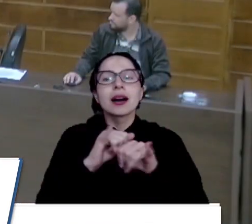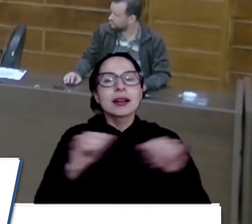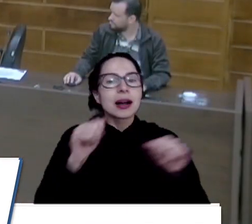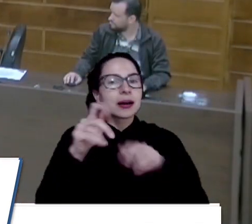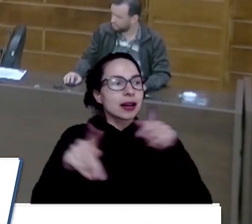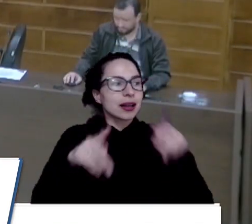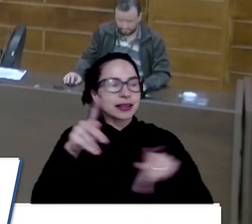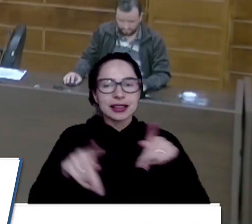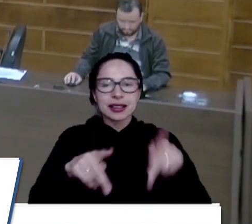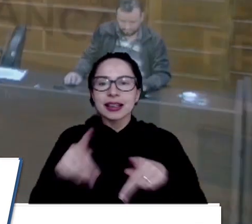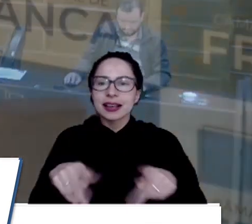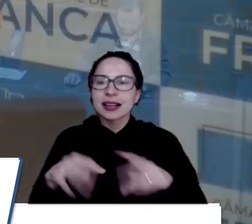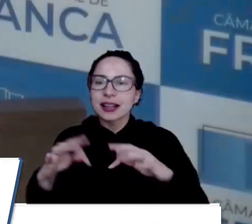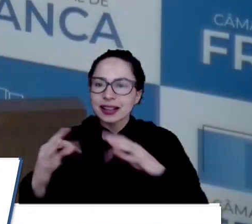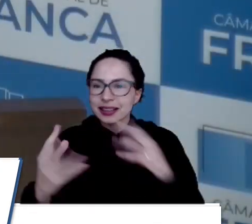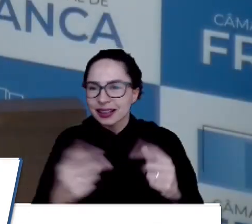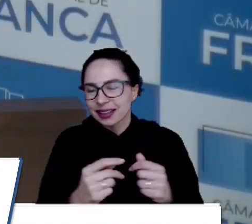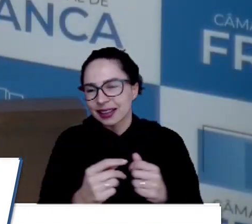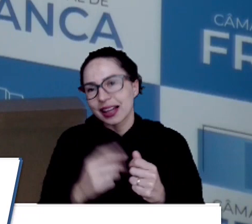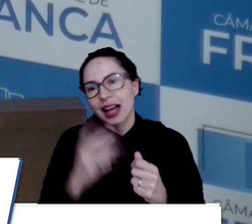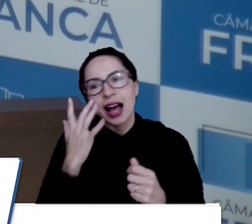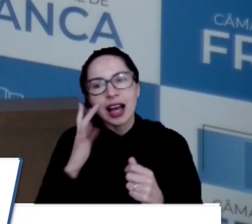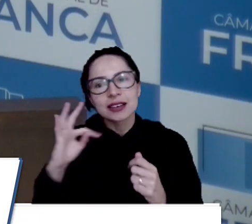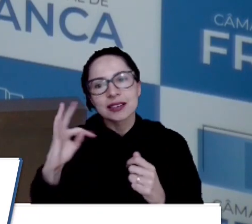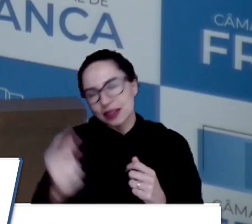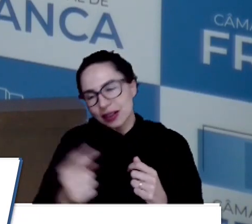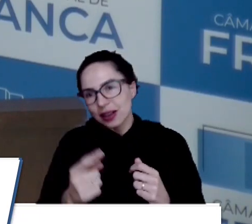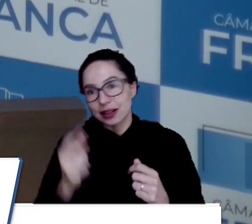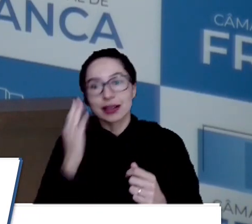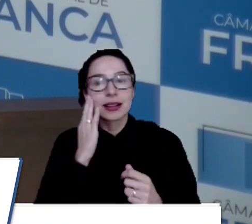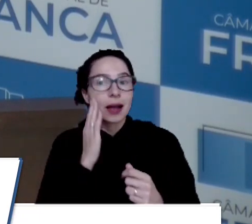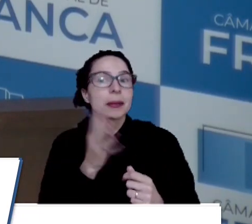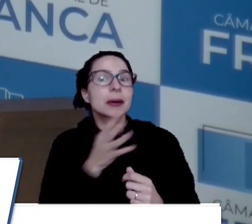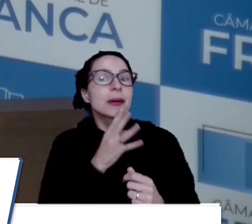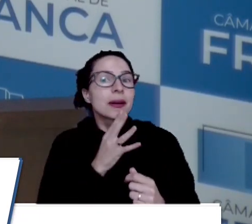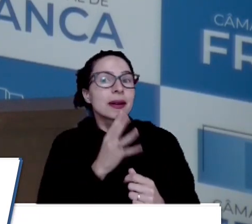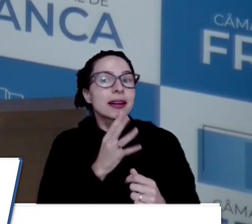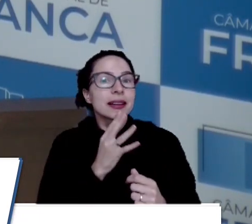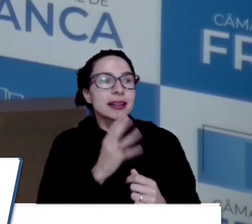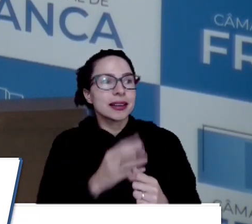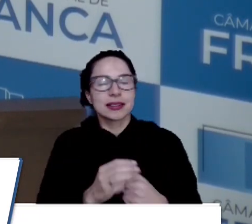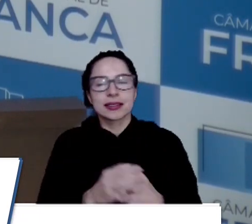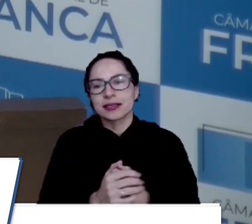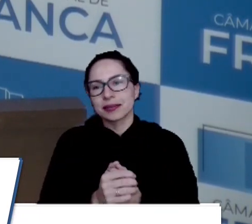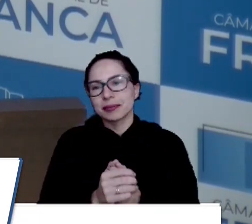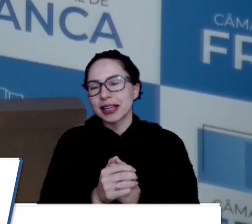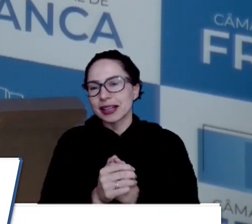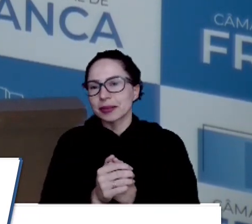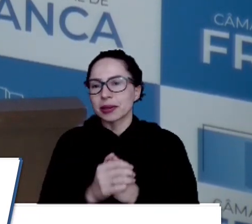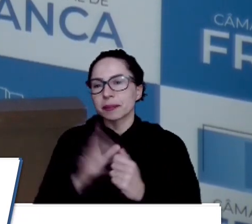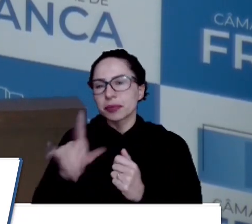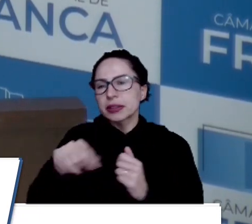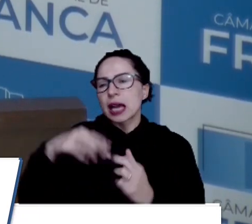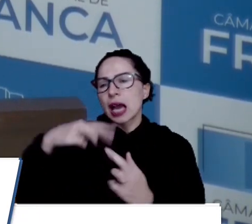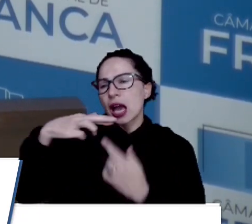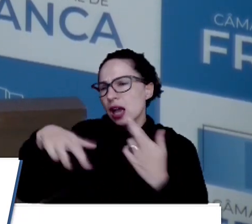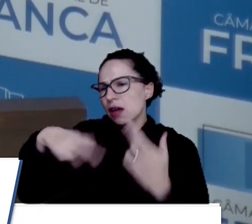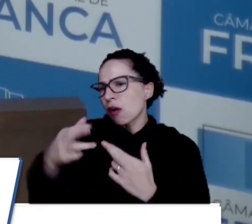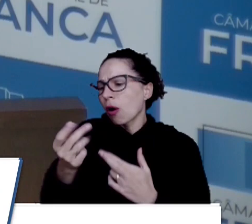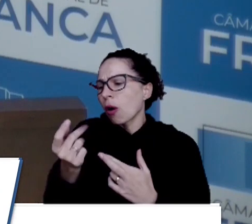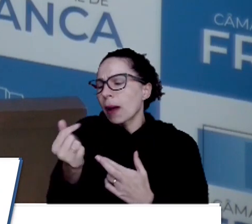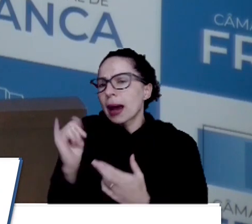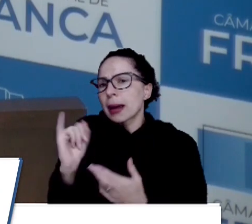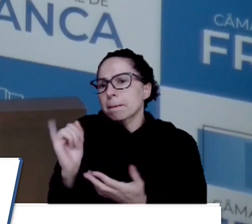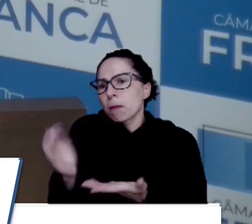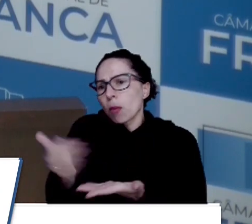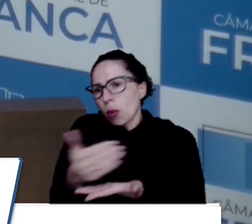acho que o pessoal aqui já domina o assunto, que é a reforma tributária. Quero falar sem paixões políticas. A gente sabe